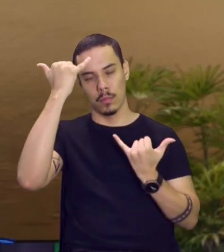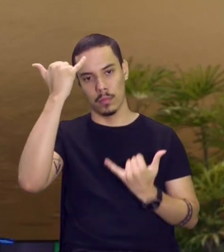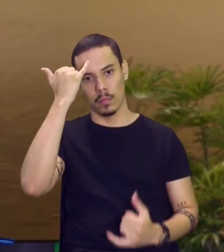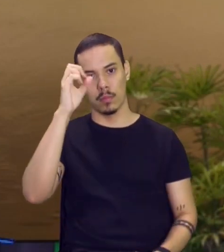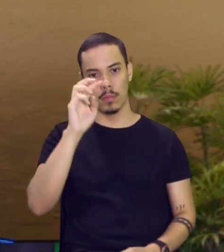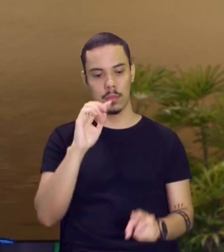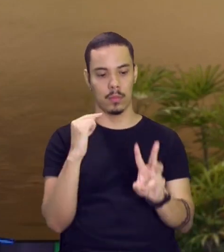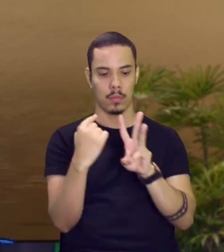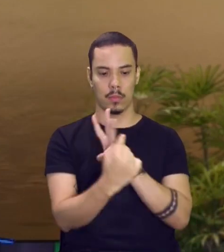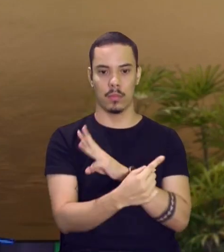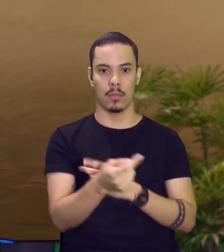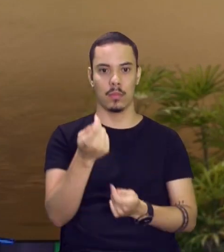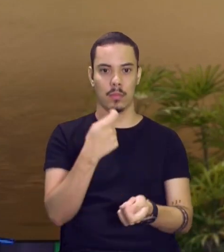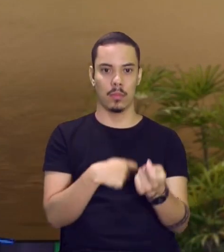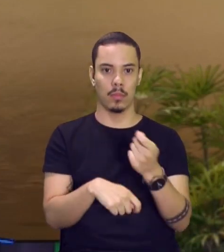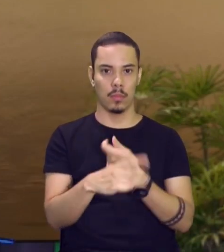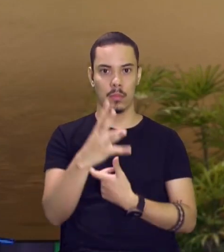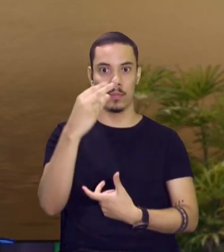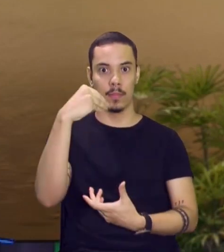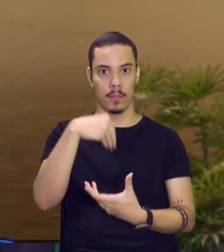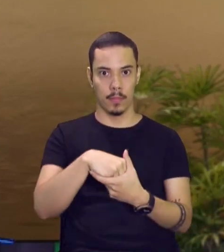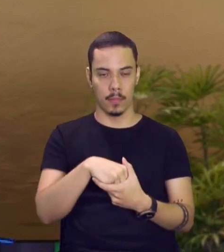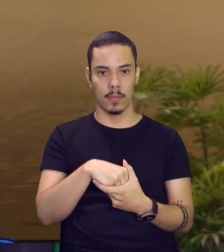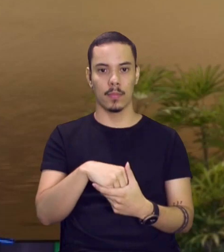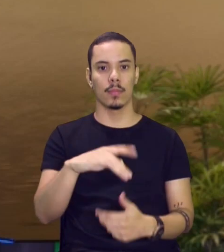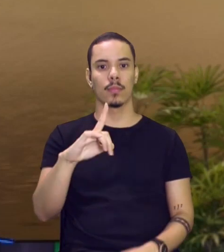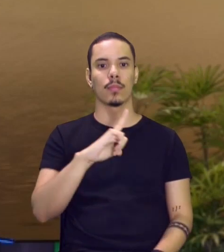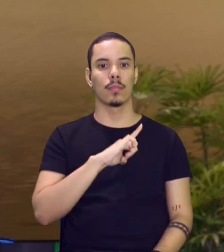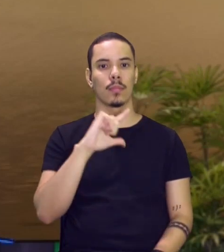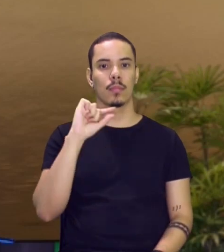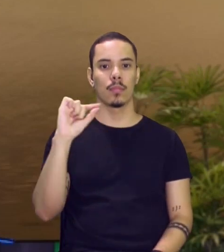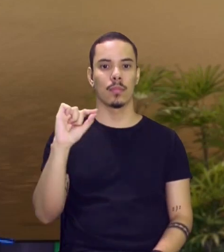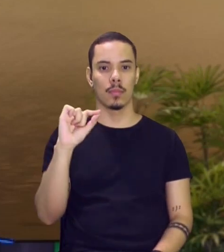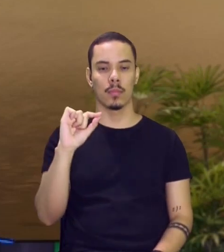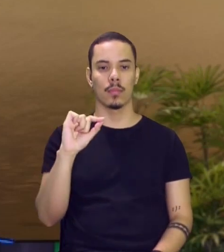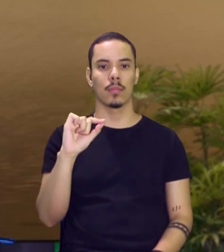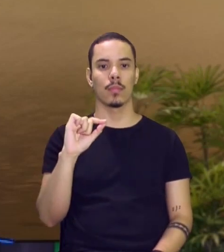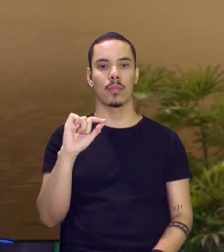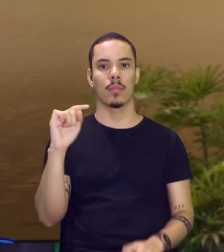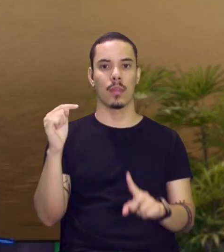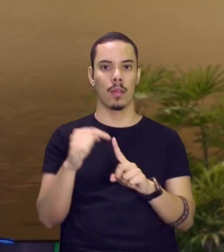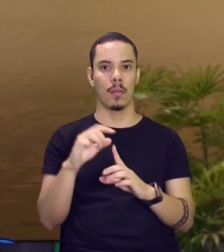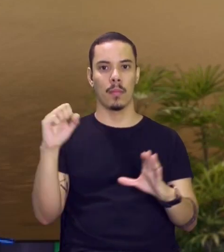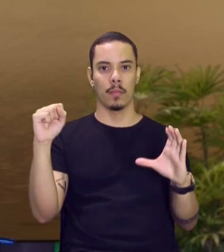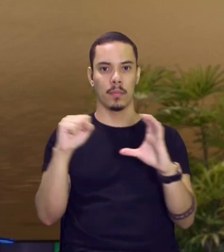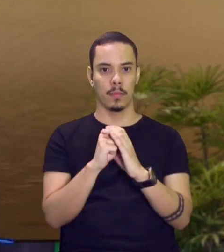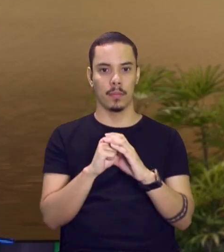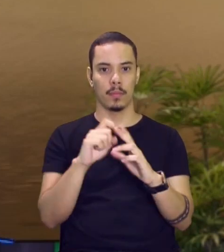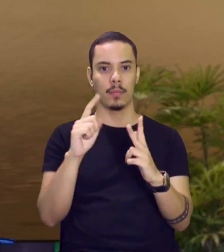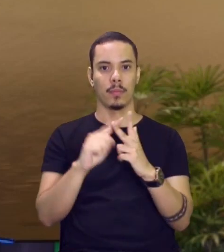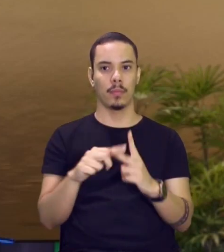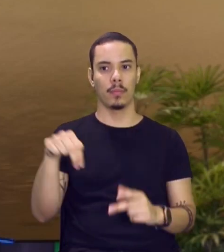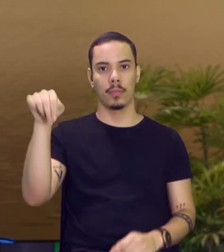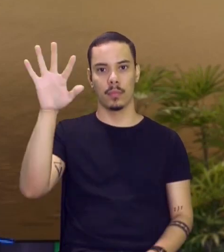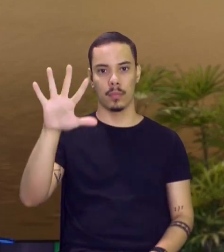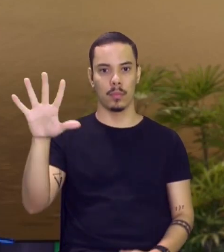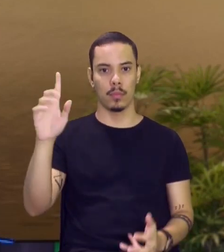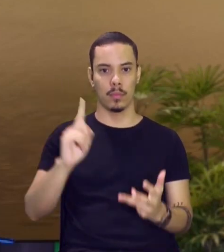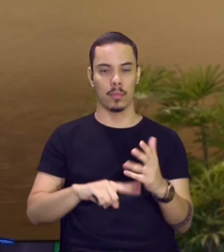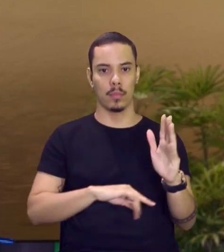regiões geoadministrativas, geoeconômicas, que geoeconômicas Centro-Sul, Nordeste